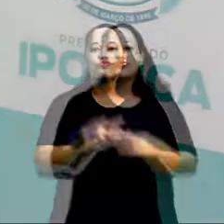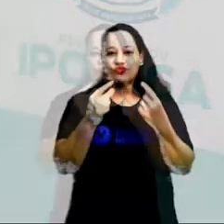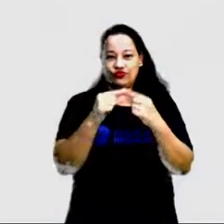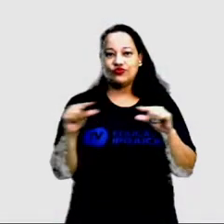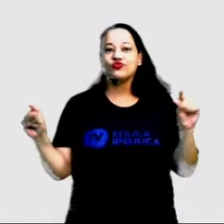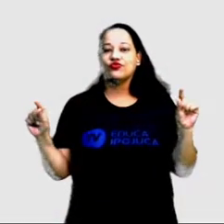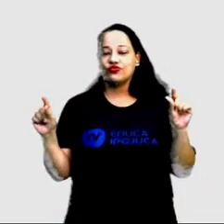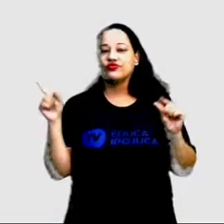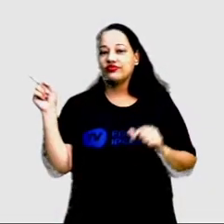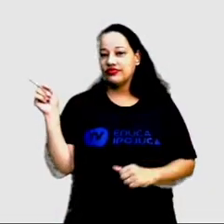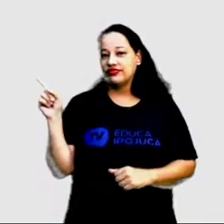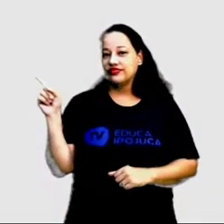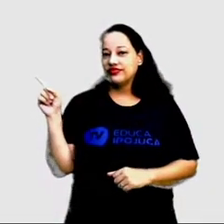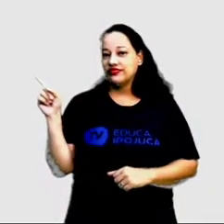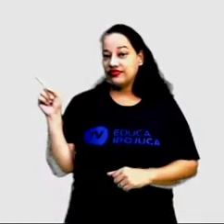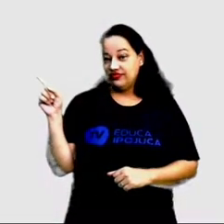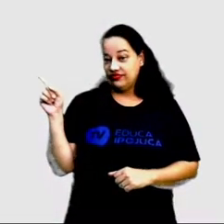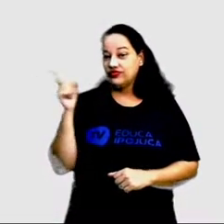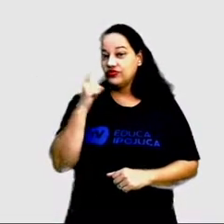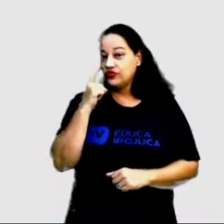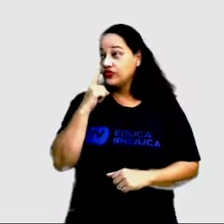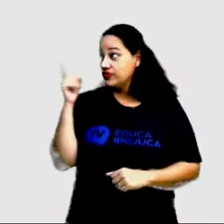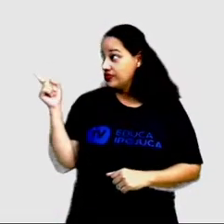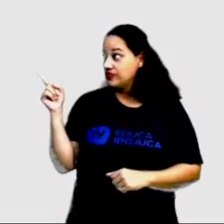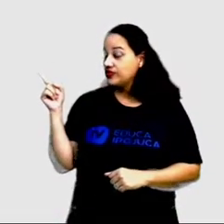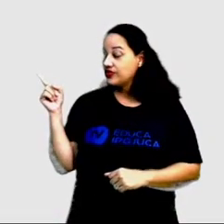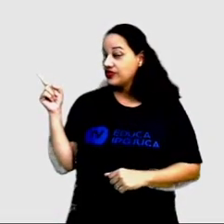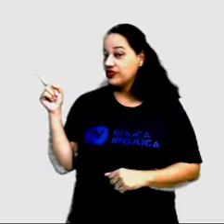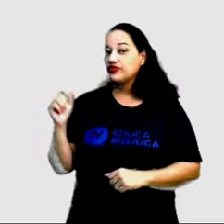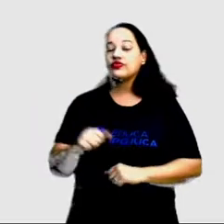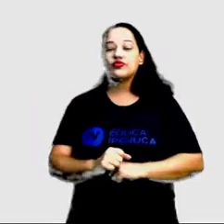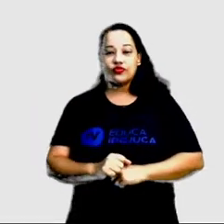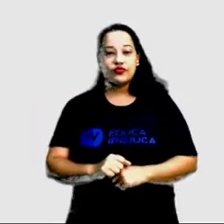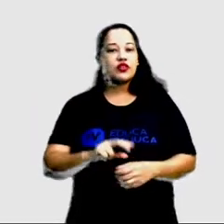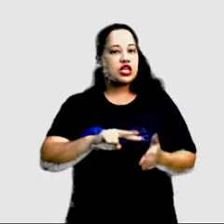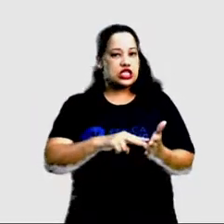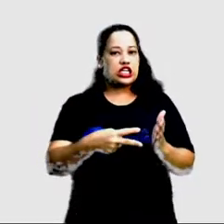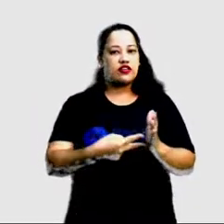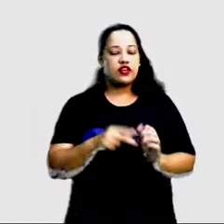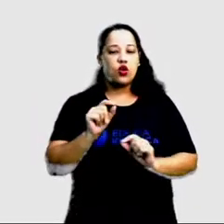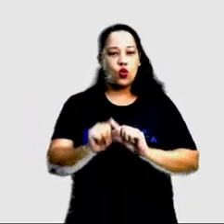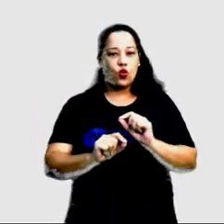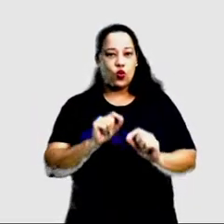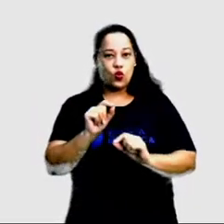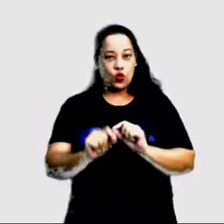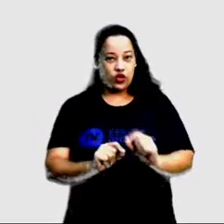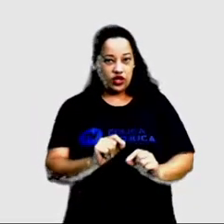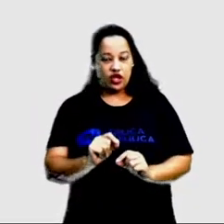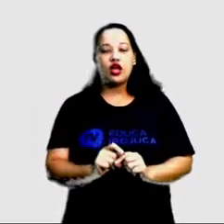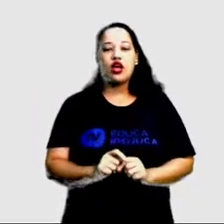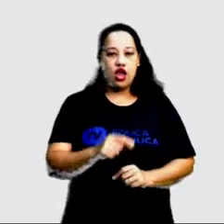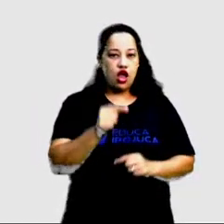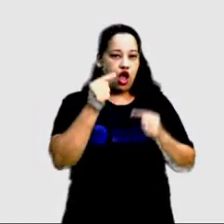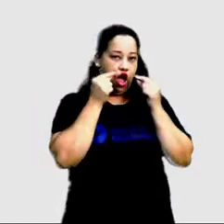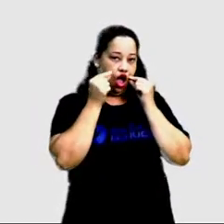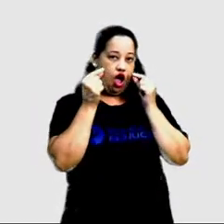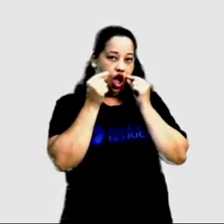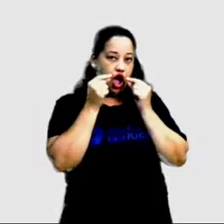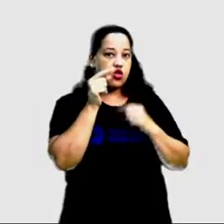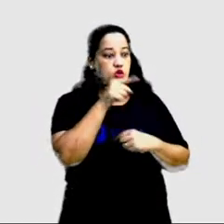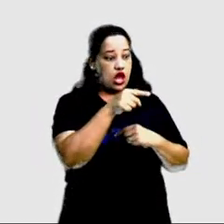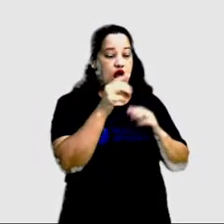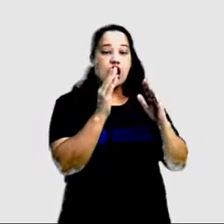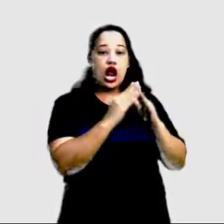vocês. The mouse is in the house. Ou seja, o rato está na casa. Perceba